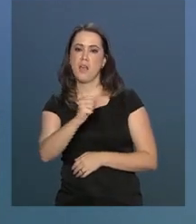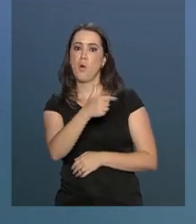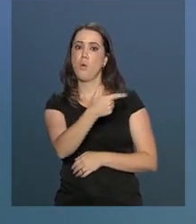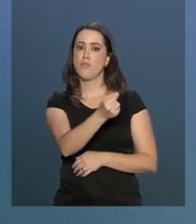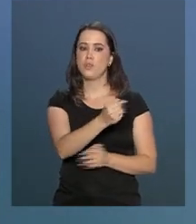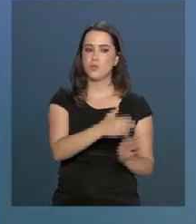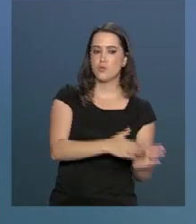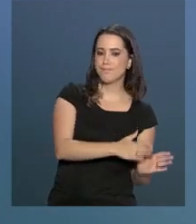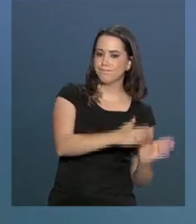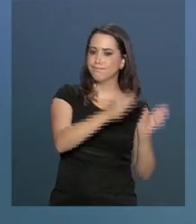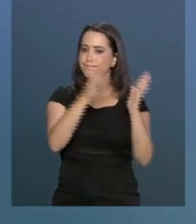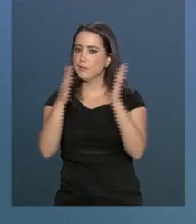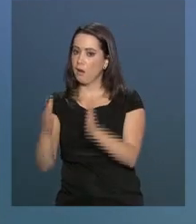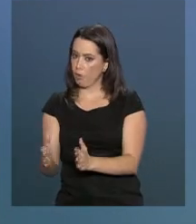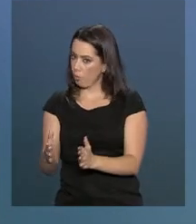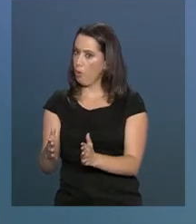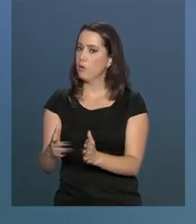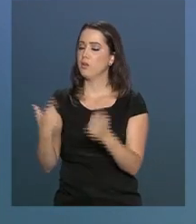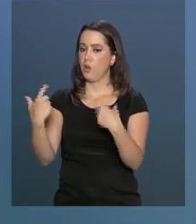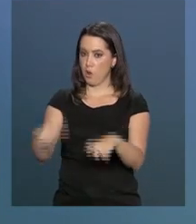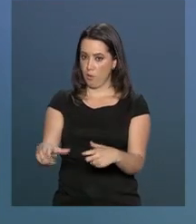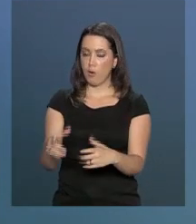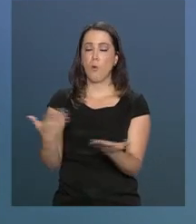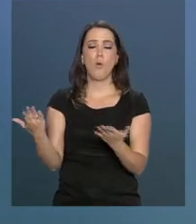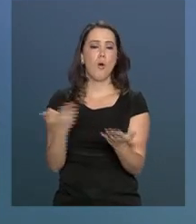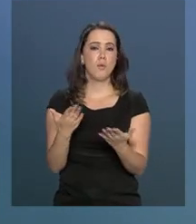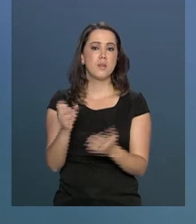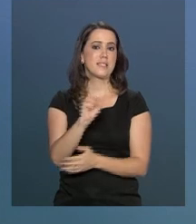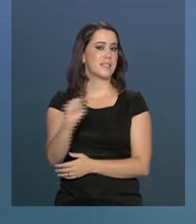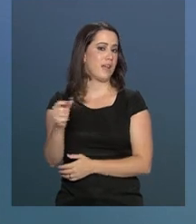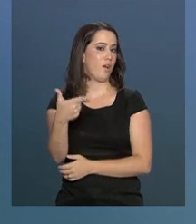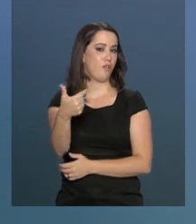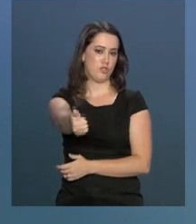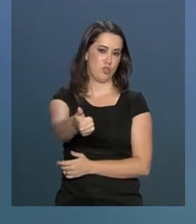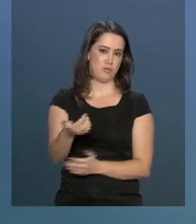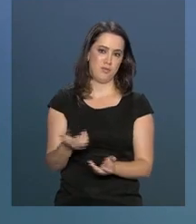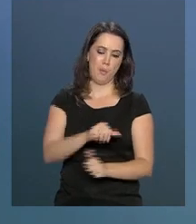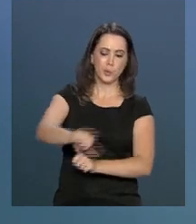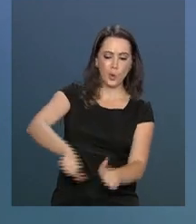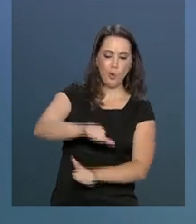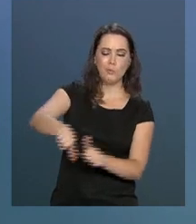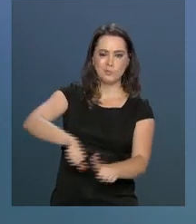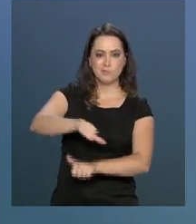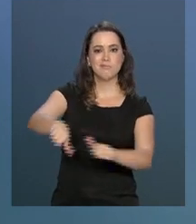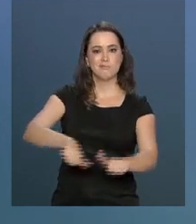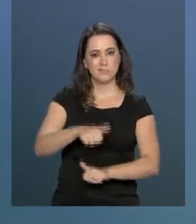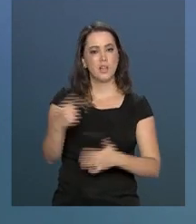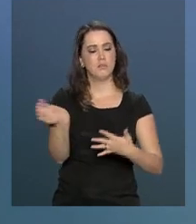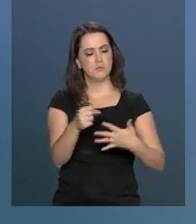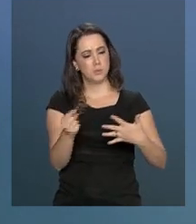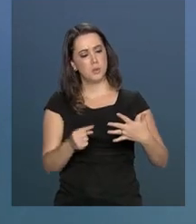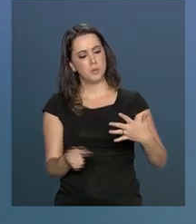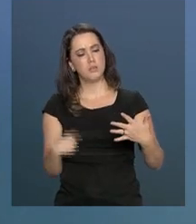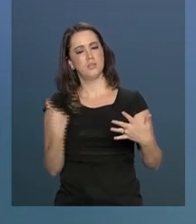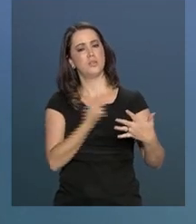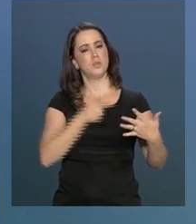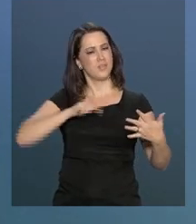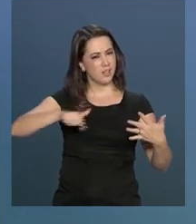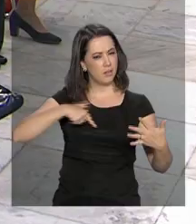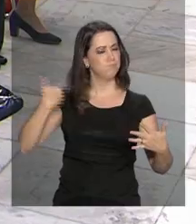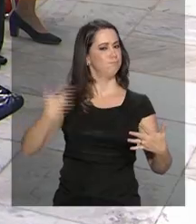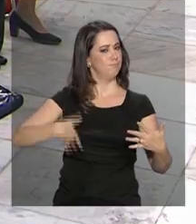trouxemos para o século 21 com as várias medidas que nós tomamos